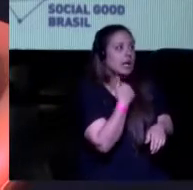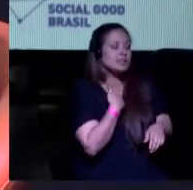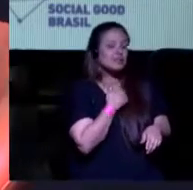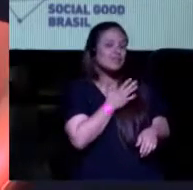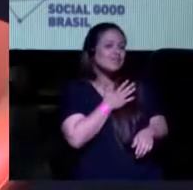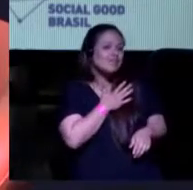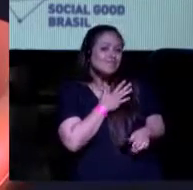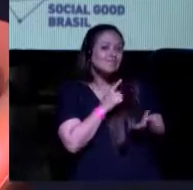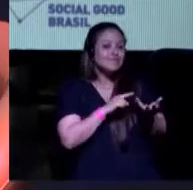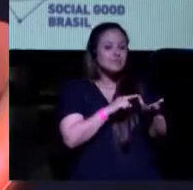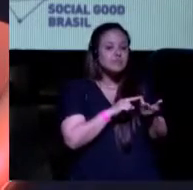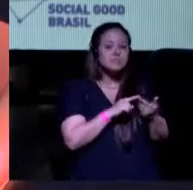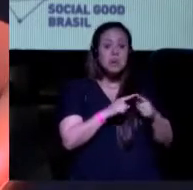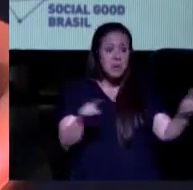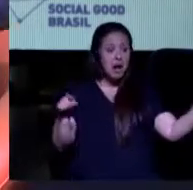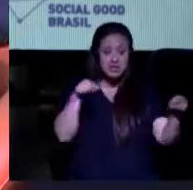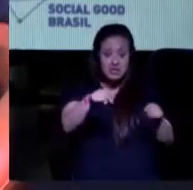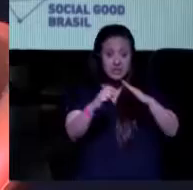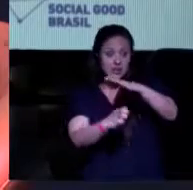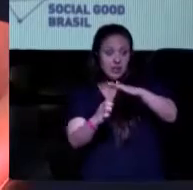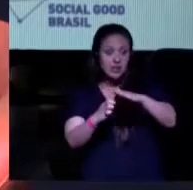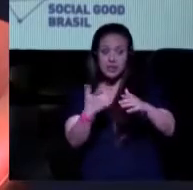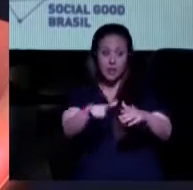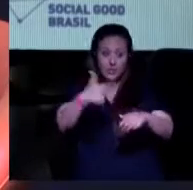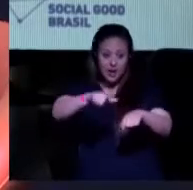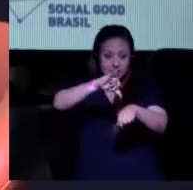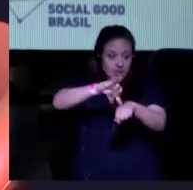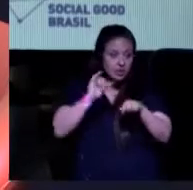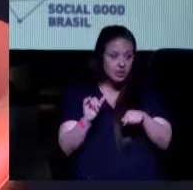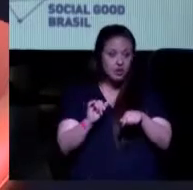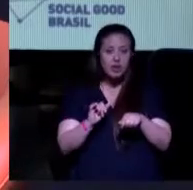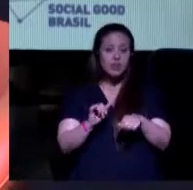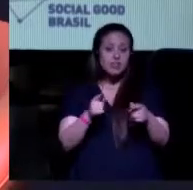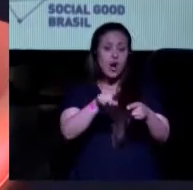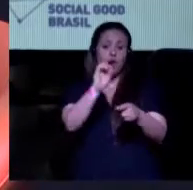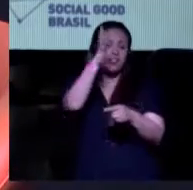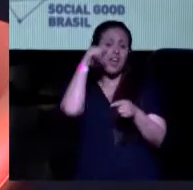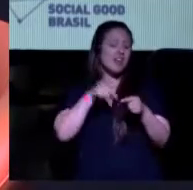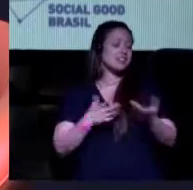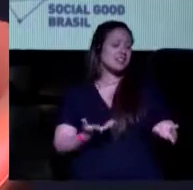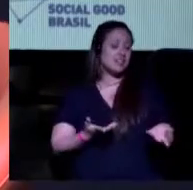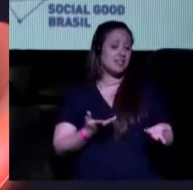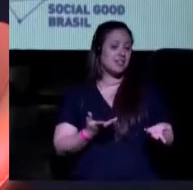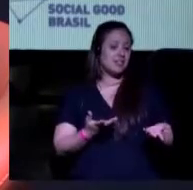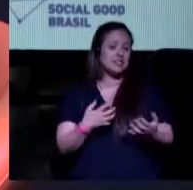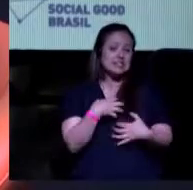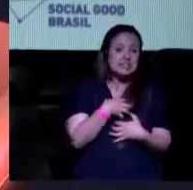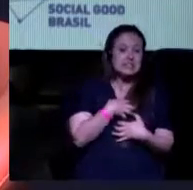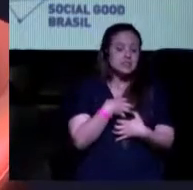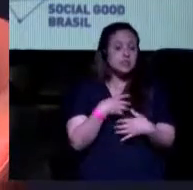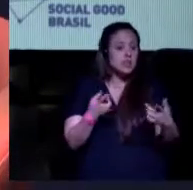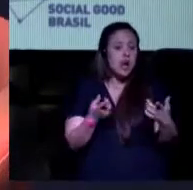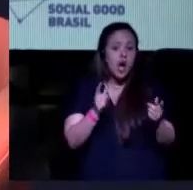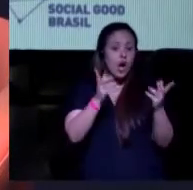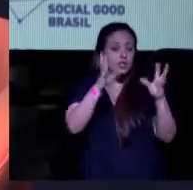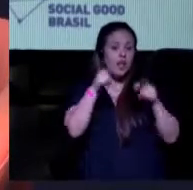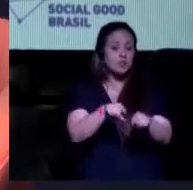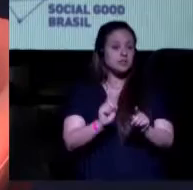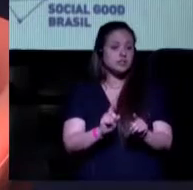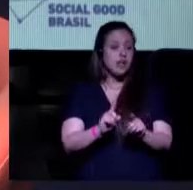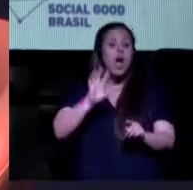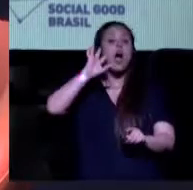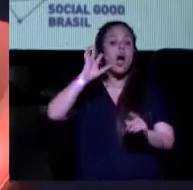não acontece então nós podemos falar com o coletivo mas o coletivo junto precisa achar uma solução ou você por você próprio